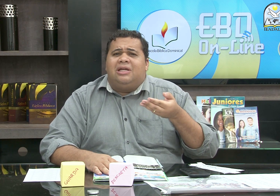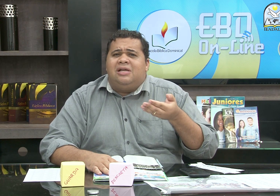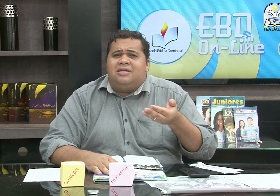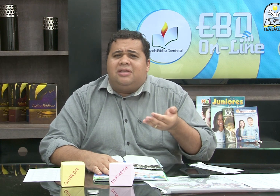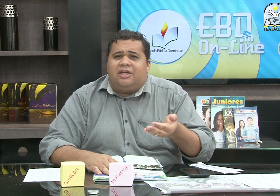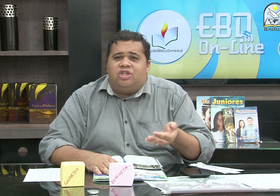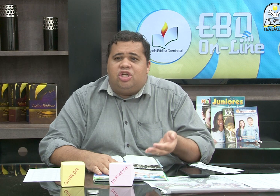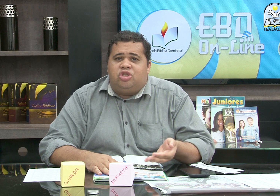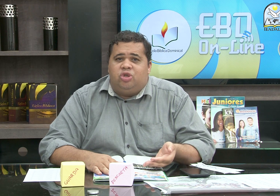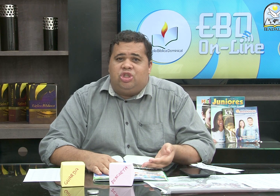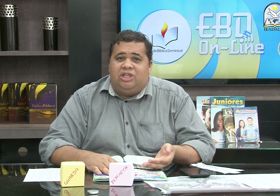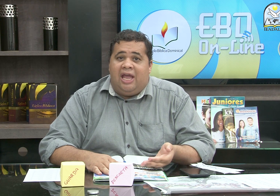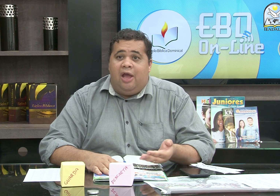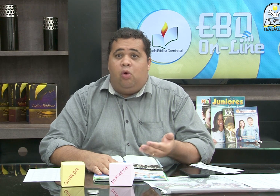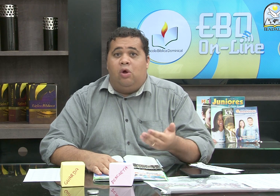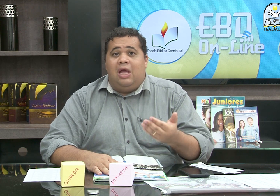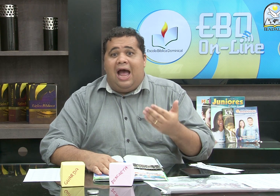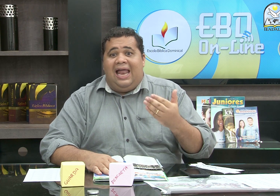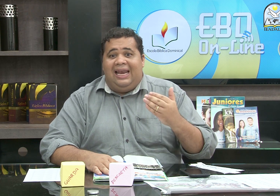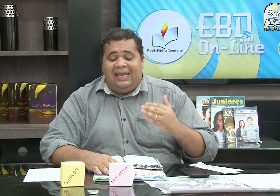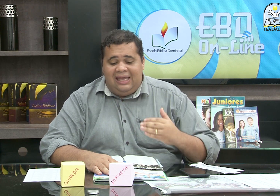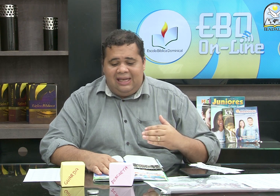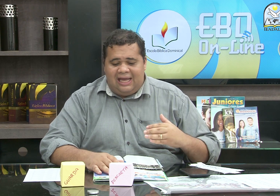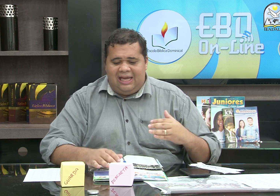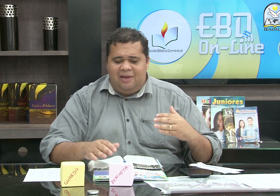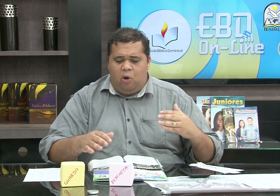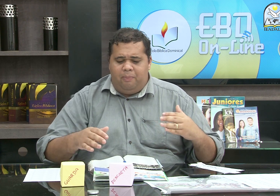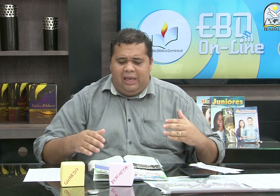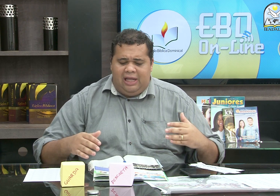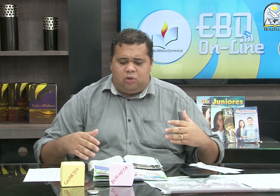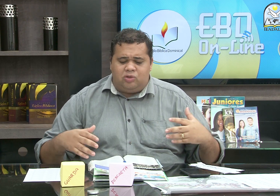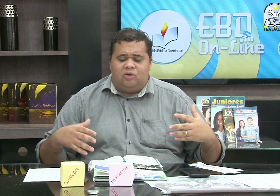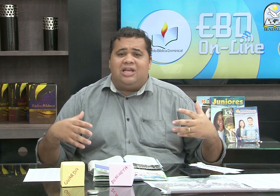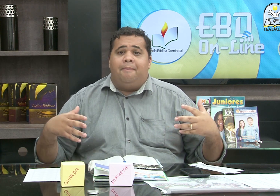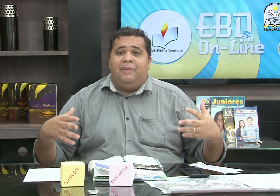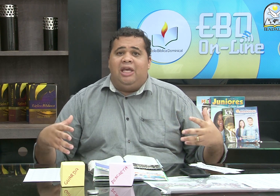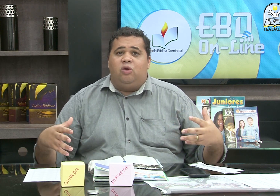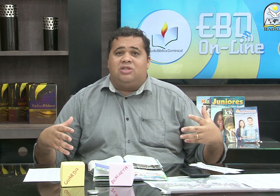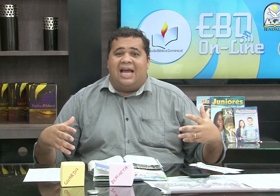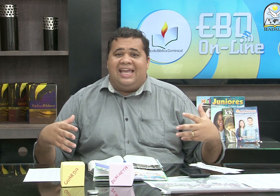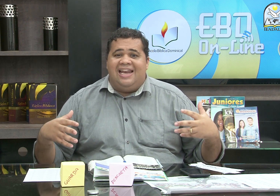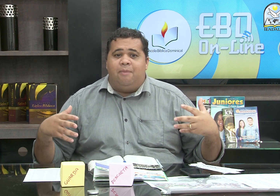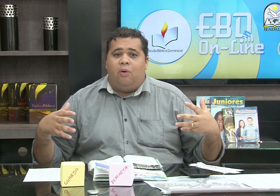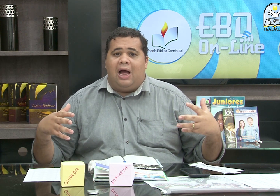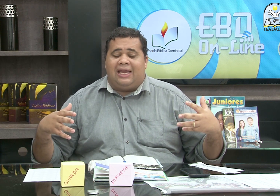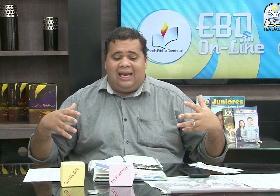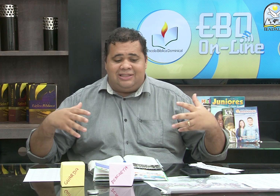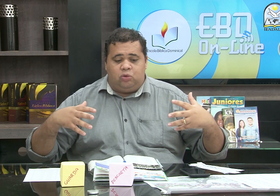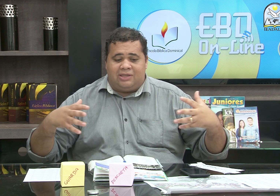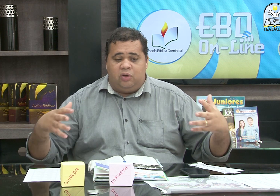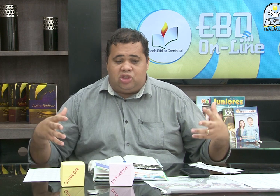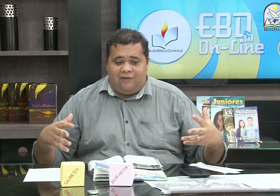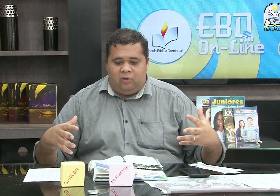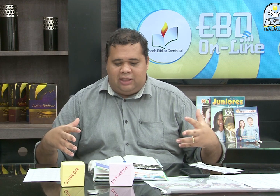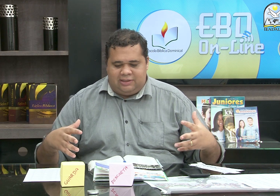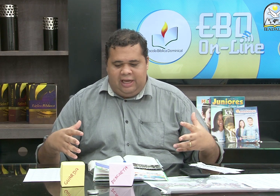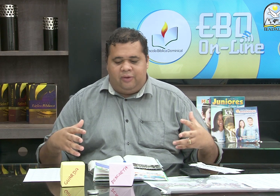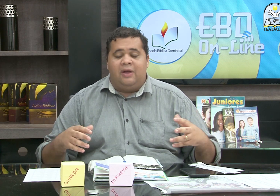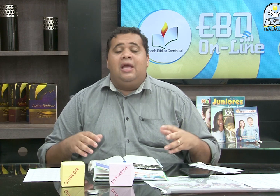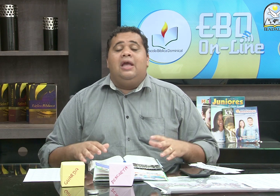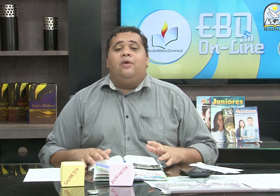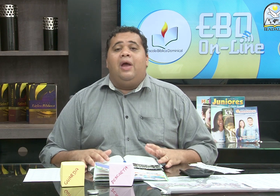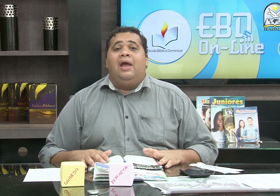importância que Jesus deu ali naquele momento aos seus amigos aquele aquela situação que estava